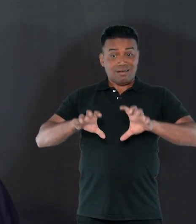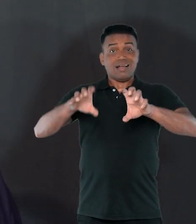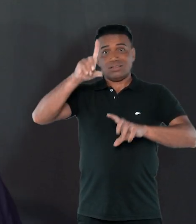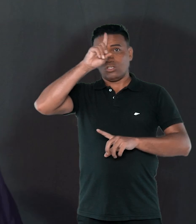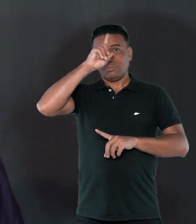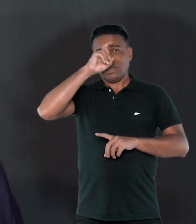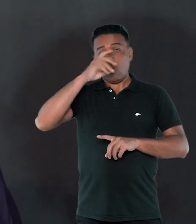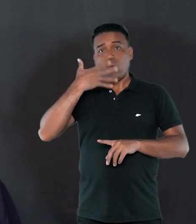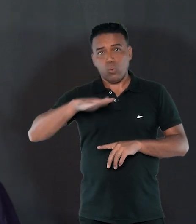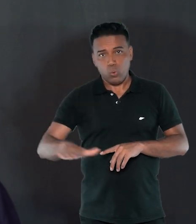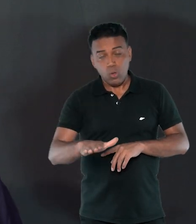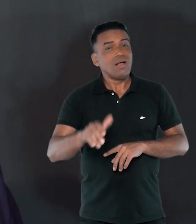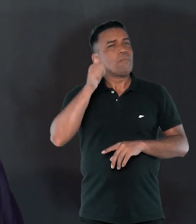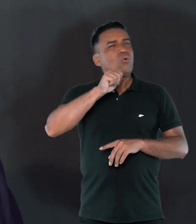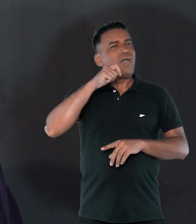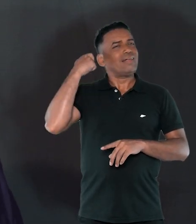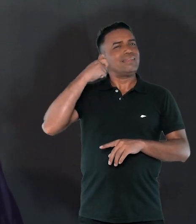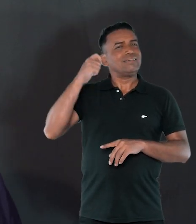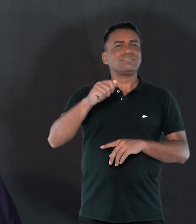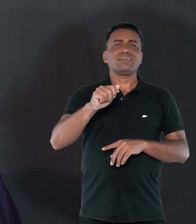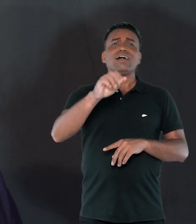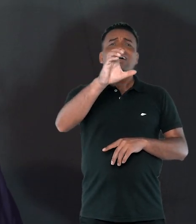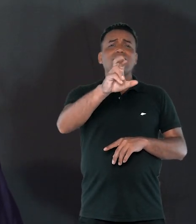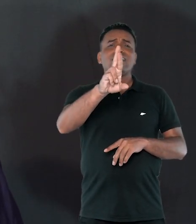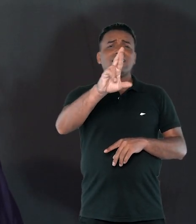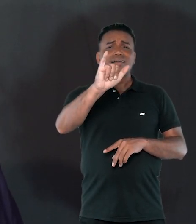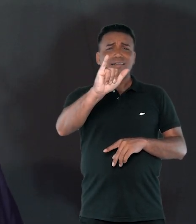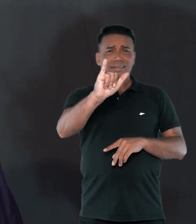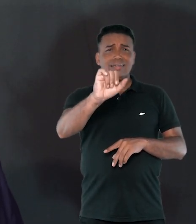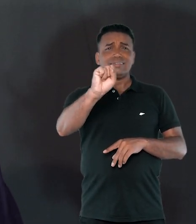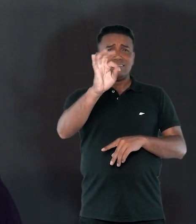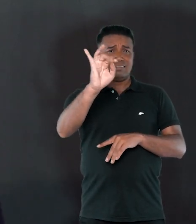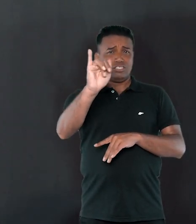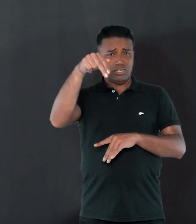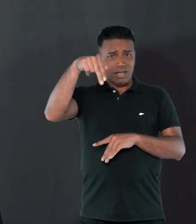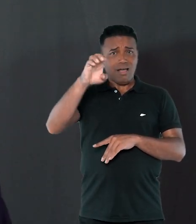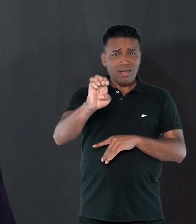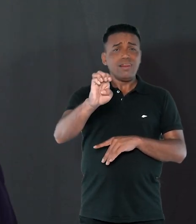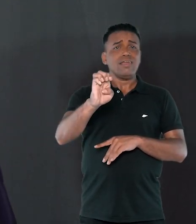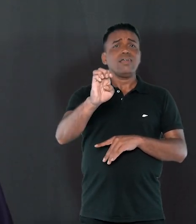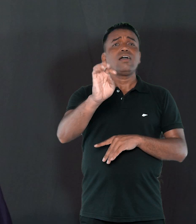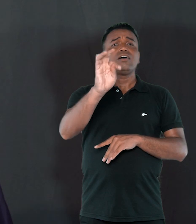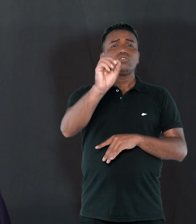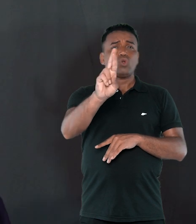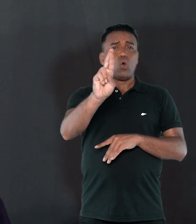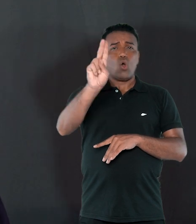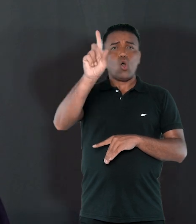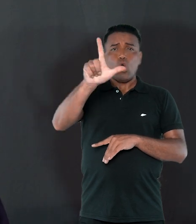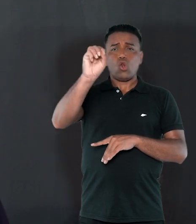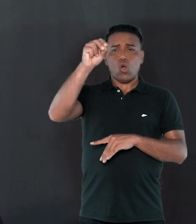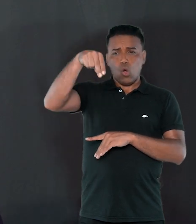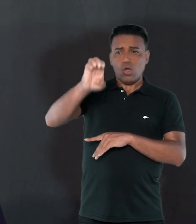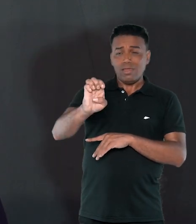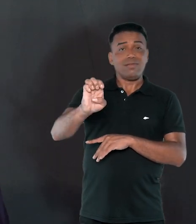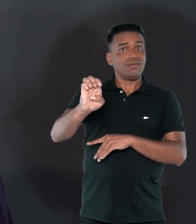a imagem dela para o programa, para a campanha. Todos os veículos de comunicação doaram, né?